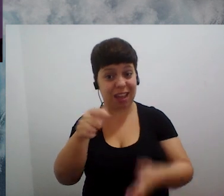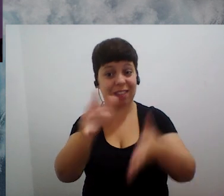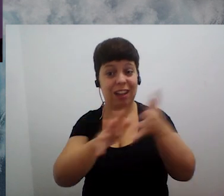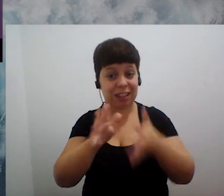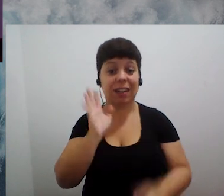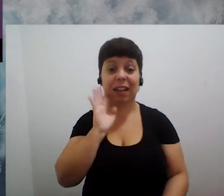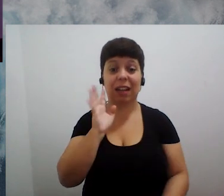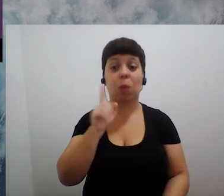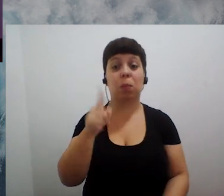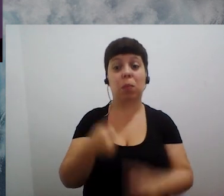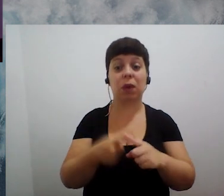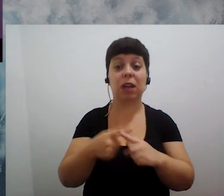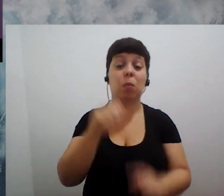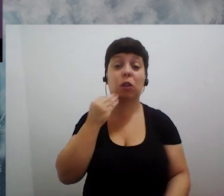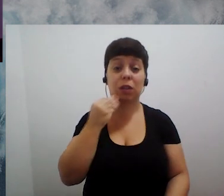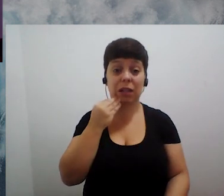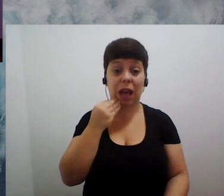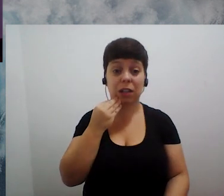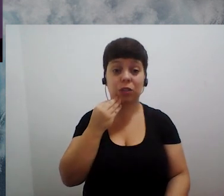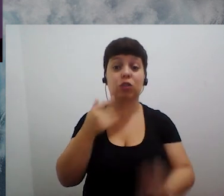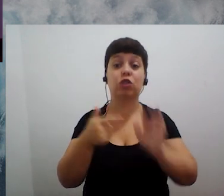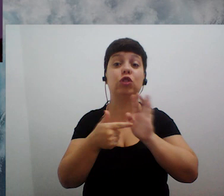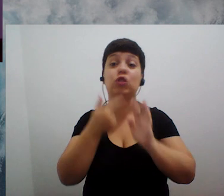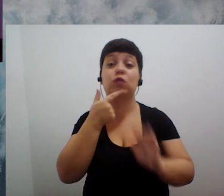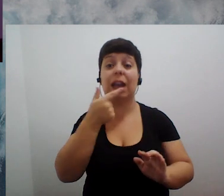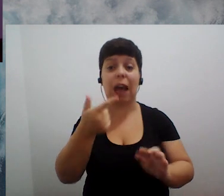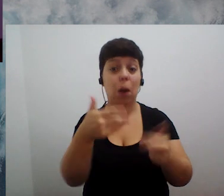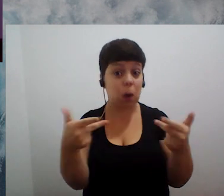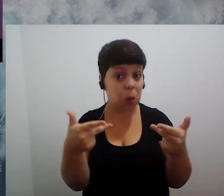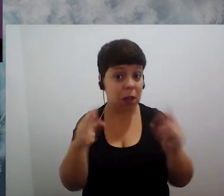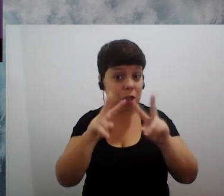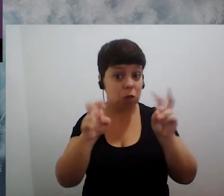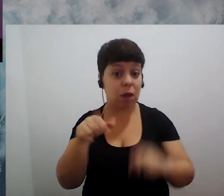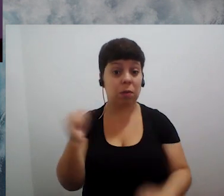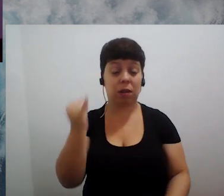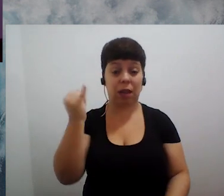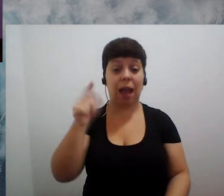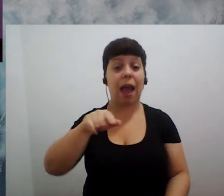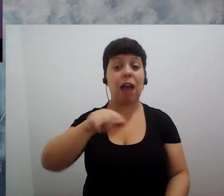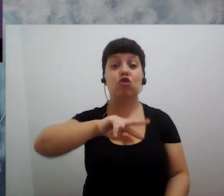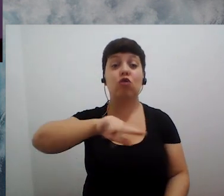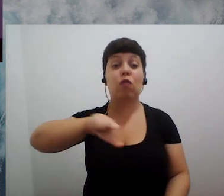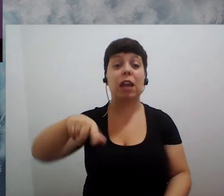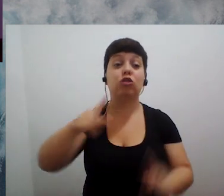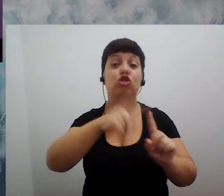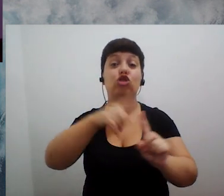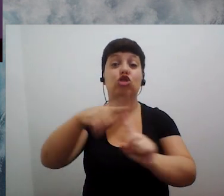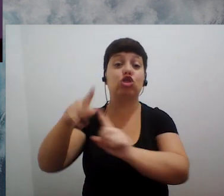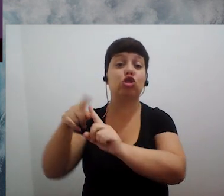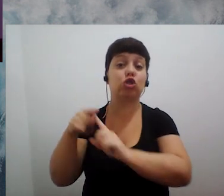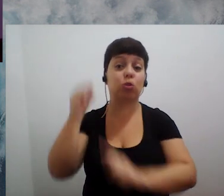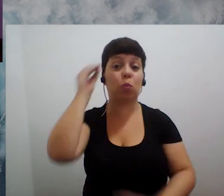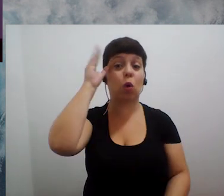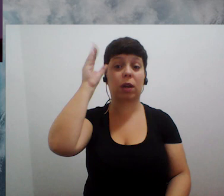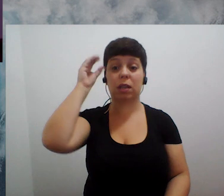isso que você está falando, porque deixa dar uma oportunidade para a gente falar de uma coisa que é muito importante, que são os diferentes tipos de conhecimento que